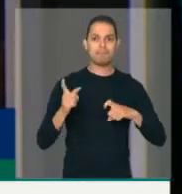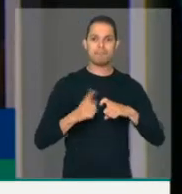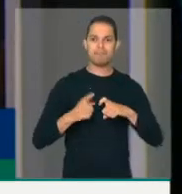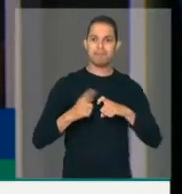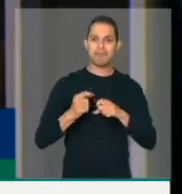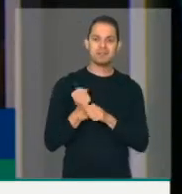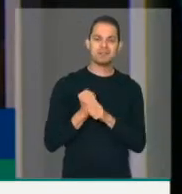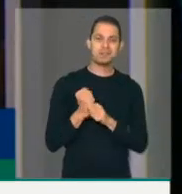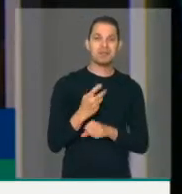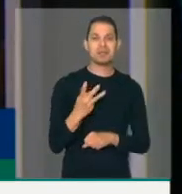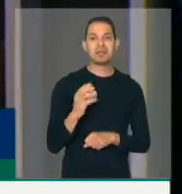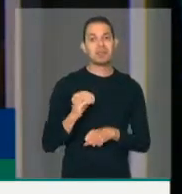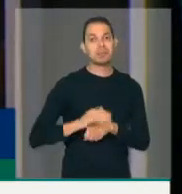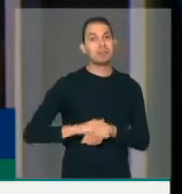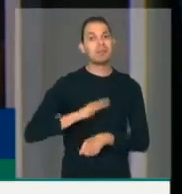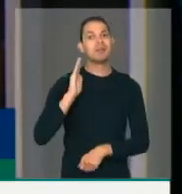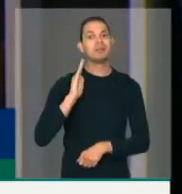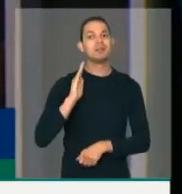anos,